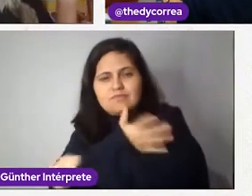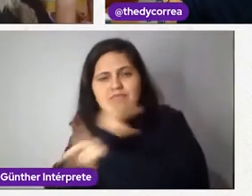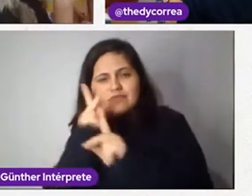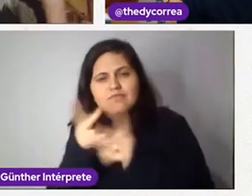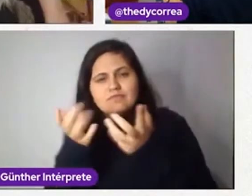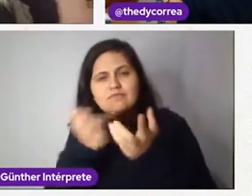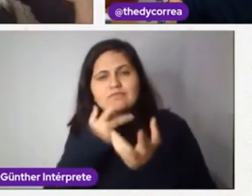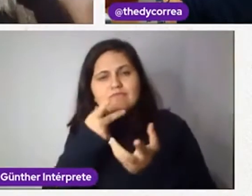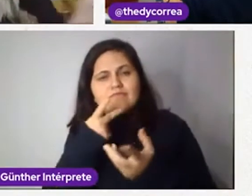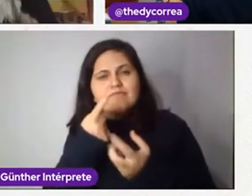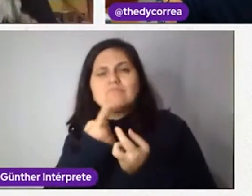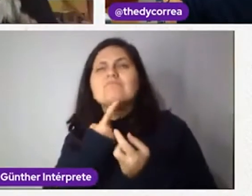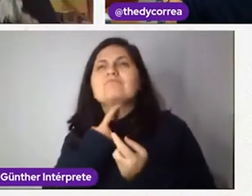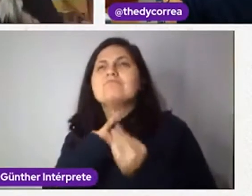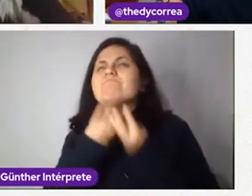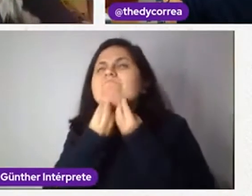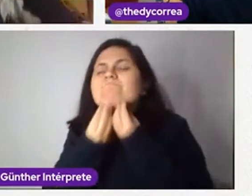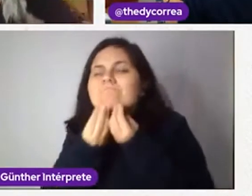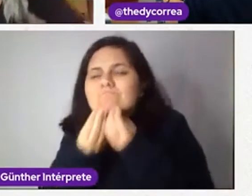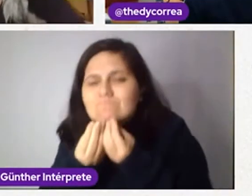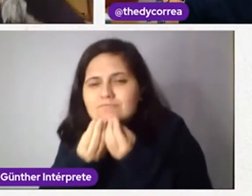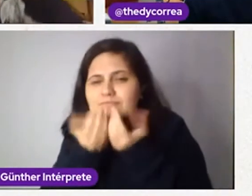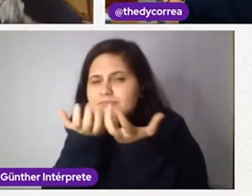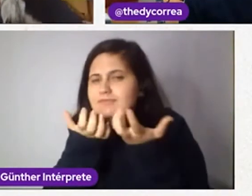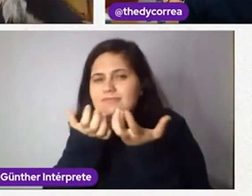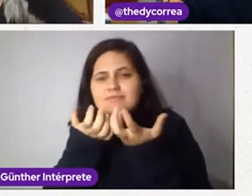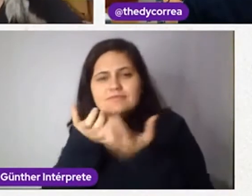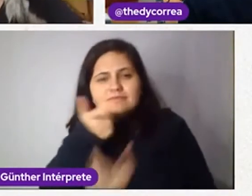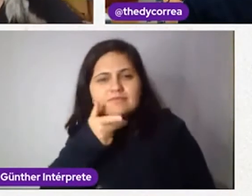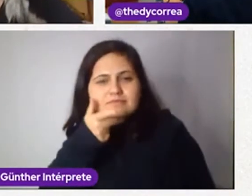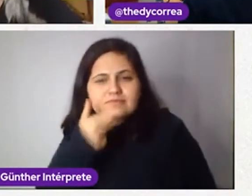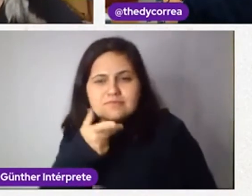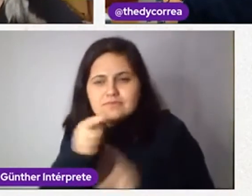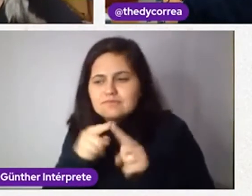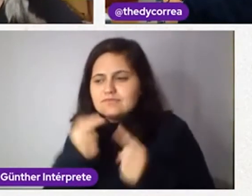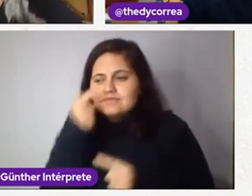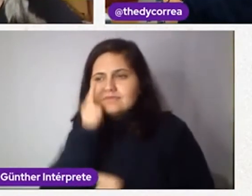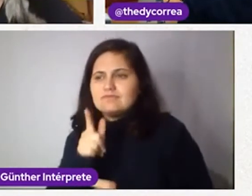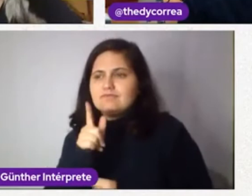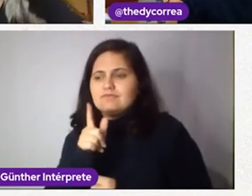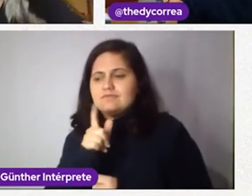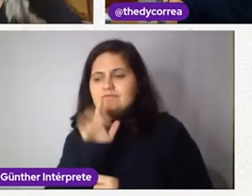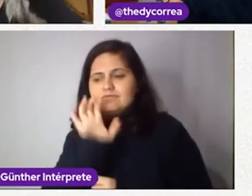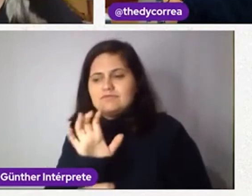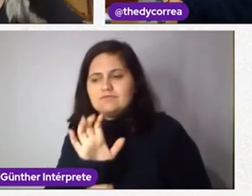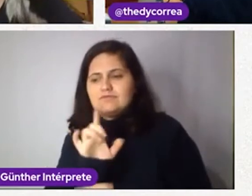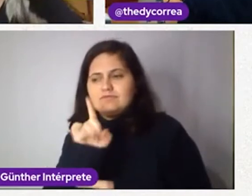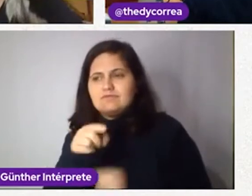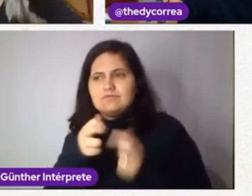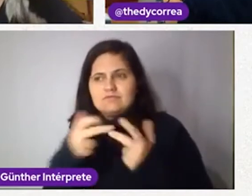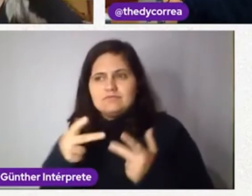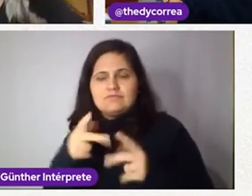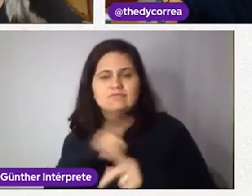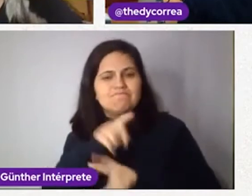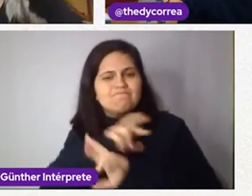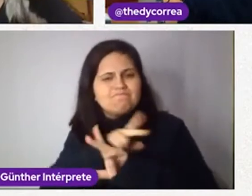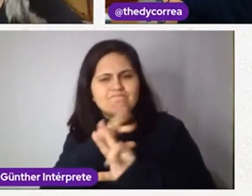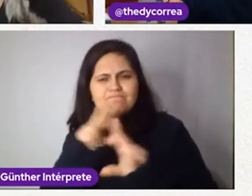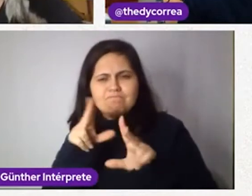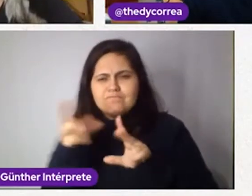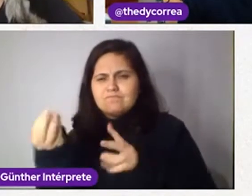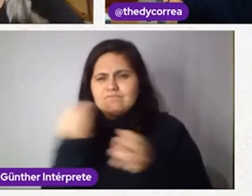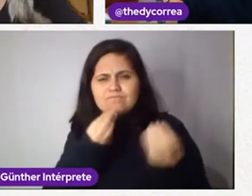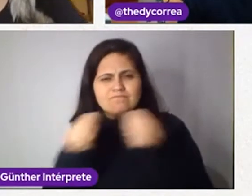dizer e não conseguia, a música disse, que legal, né? Nossa, isso é... Eu tenho várias, eu recolhi muito,